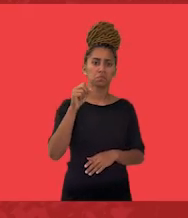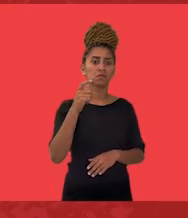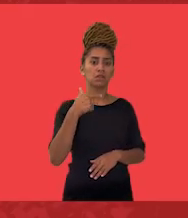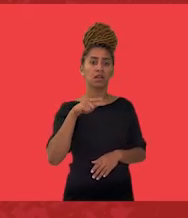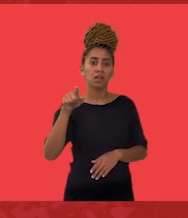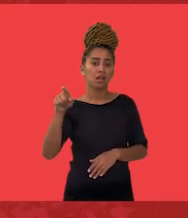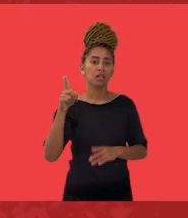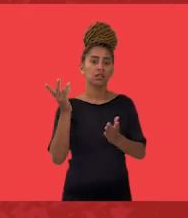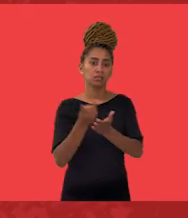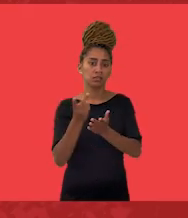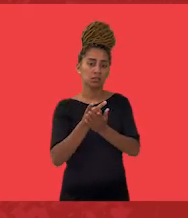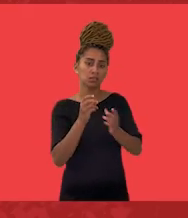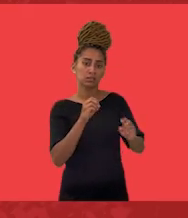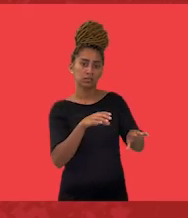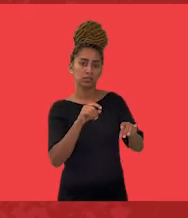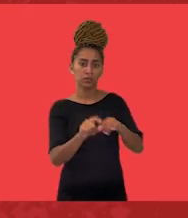vacilante.